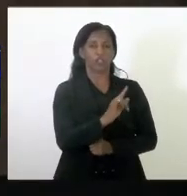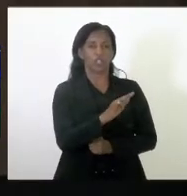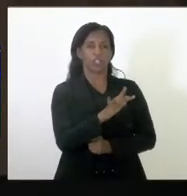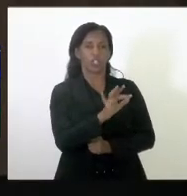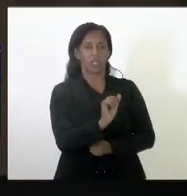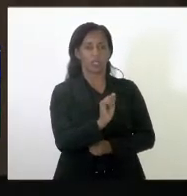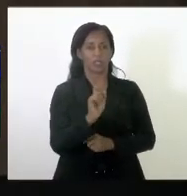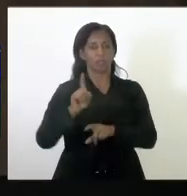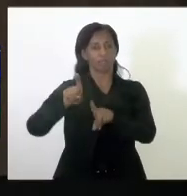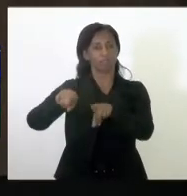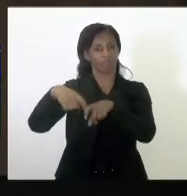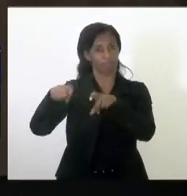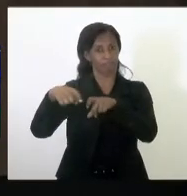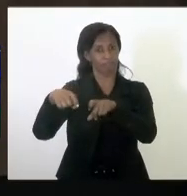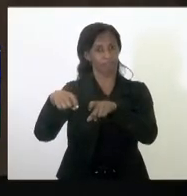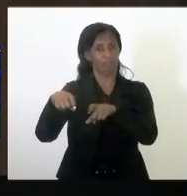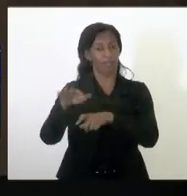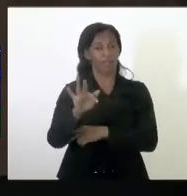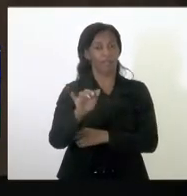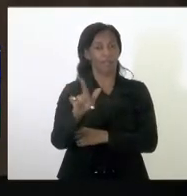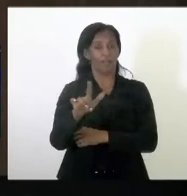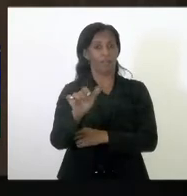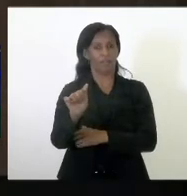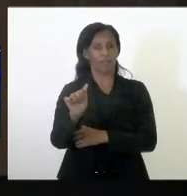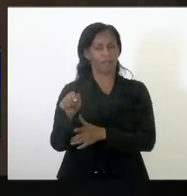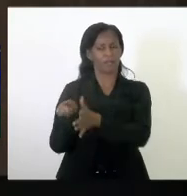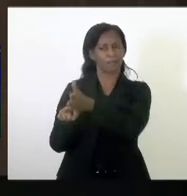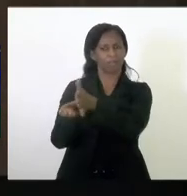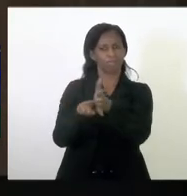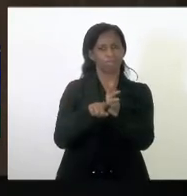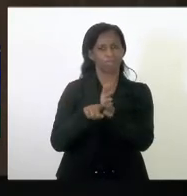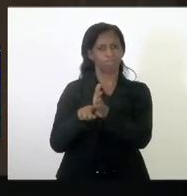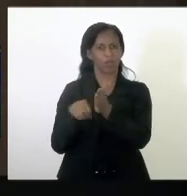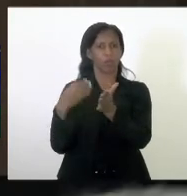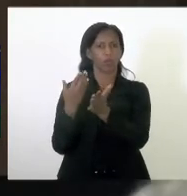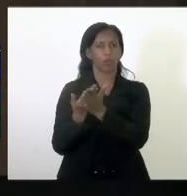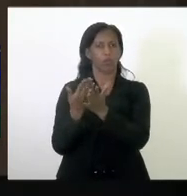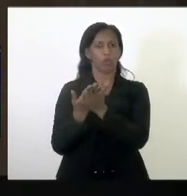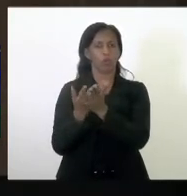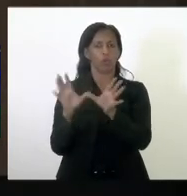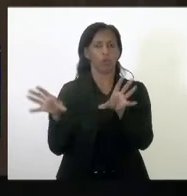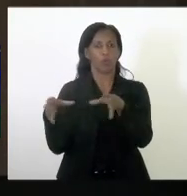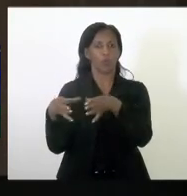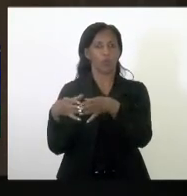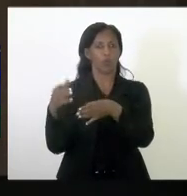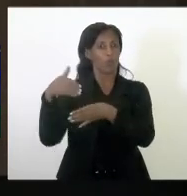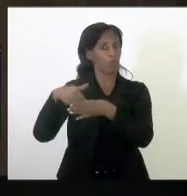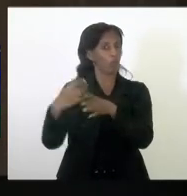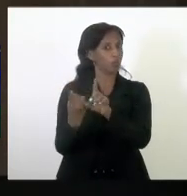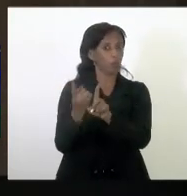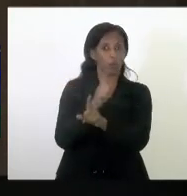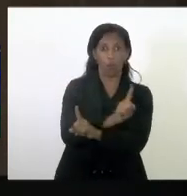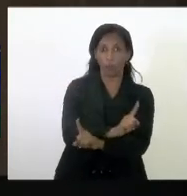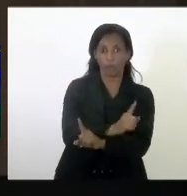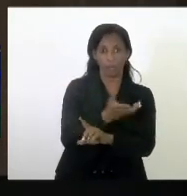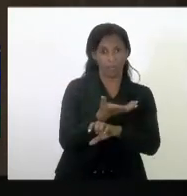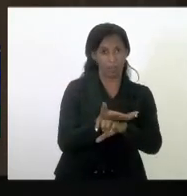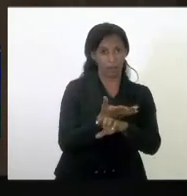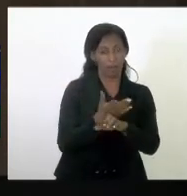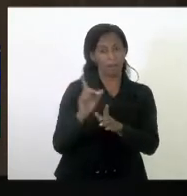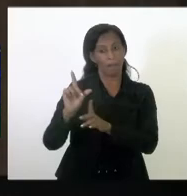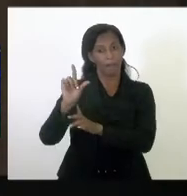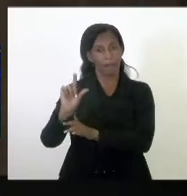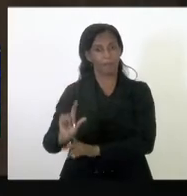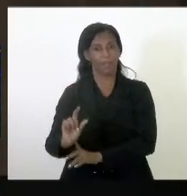para a apresentação, a elaboração do estudo de impacto orçamentário e financeiro. Portanto, o voto da Comissão de Economia não é contrário à matéria, porém, pela baixa